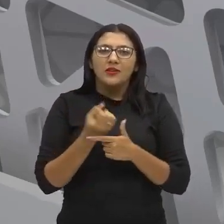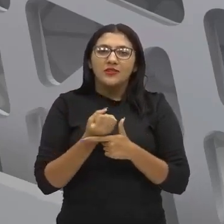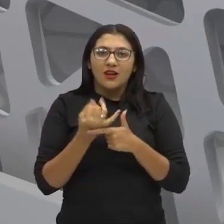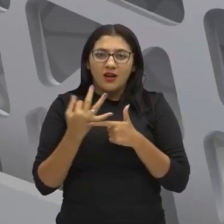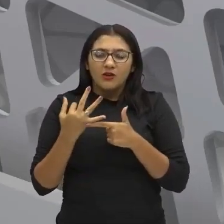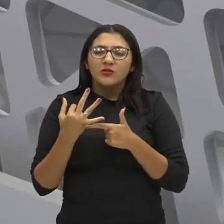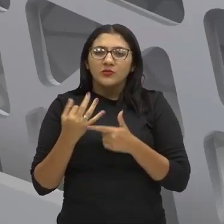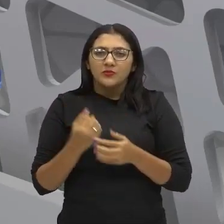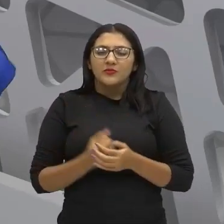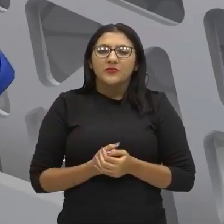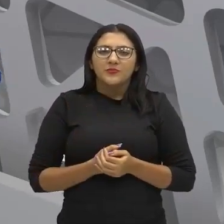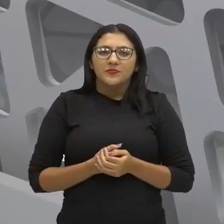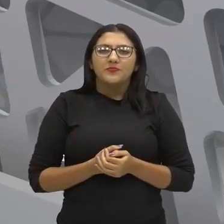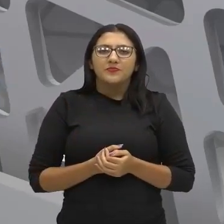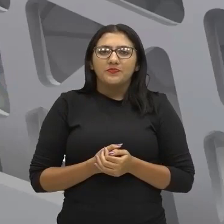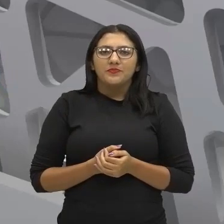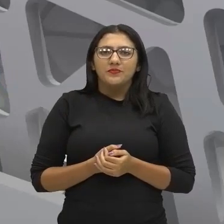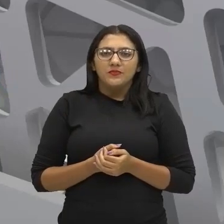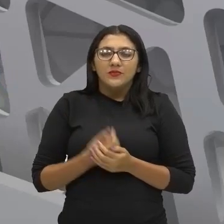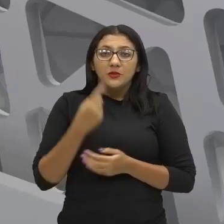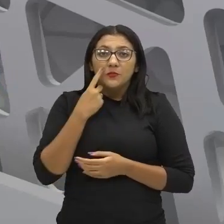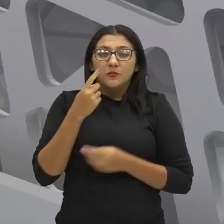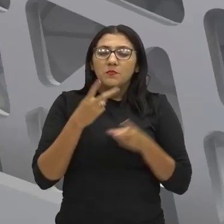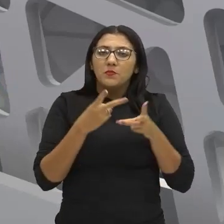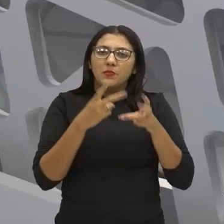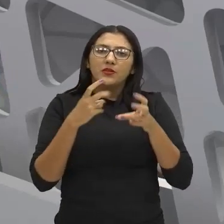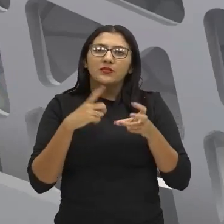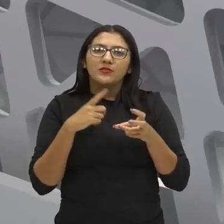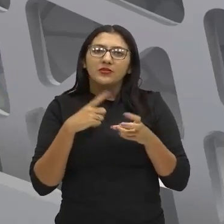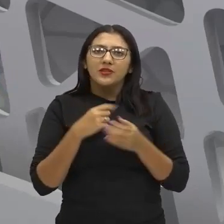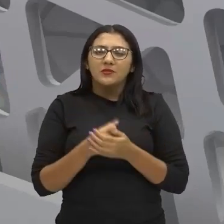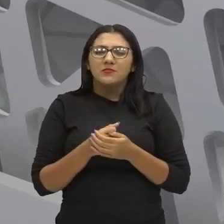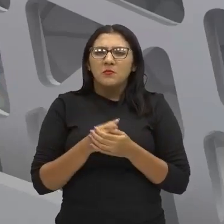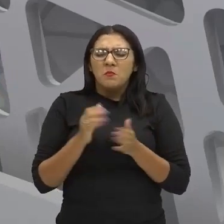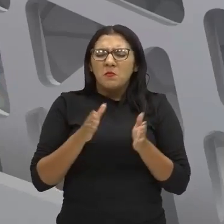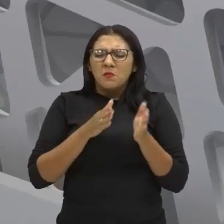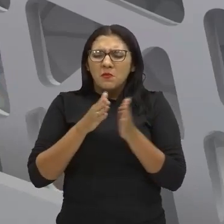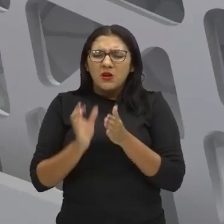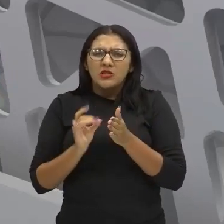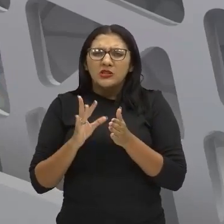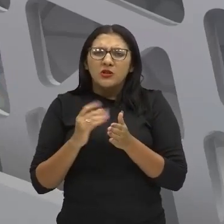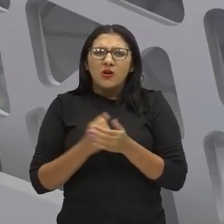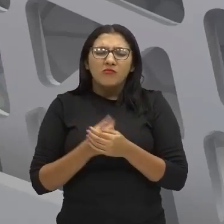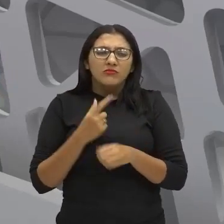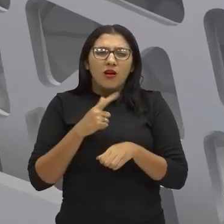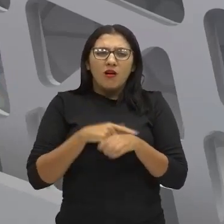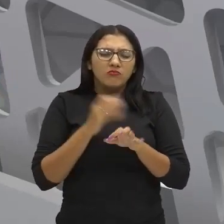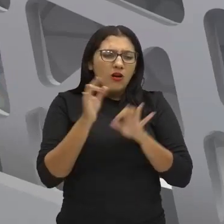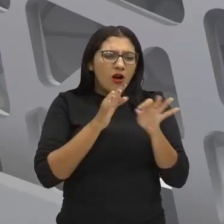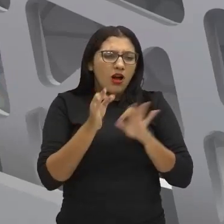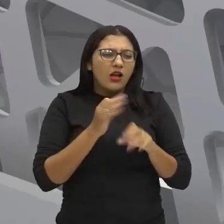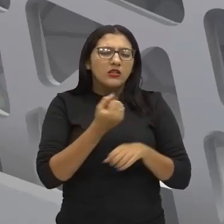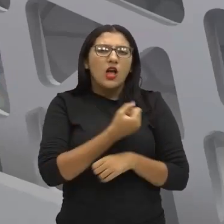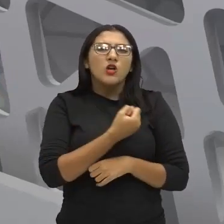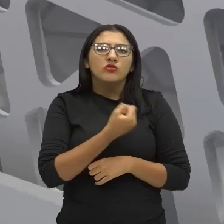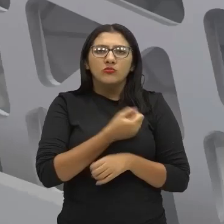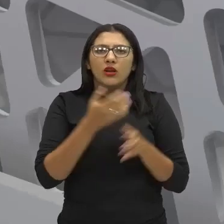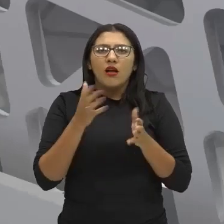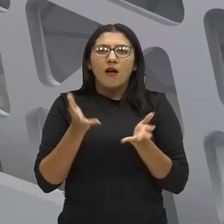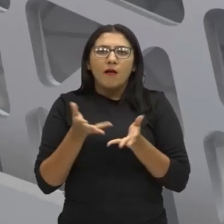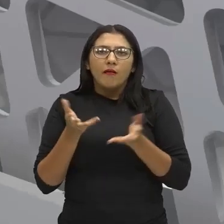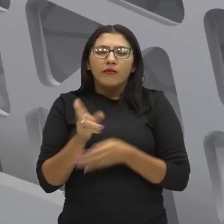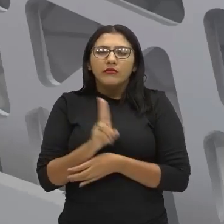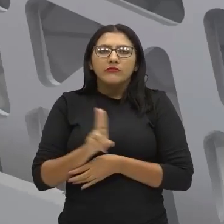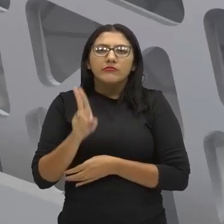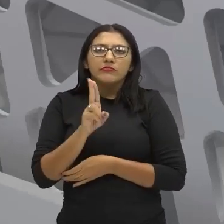ela sofreu. Você fugiu um pouco só do concreto, só de usar números e utilizar letras,